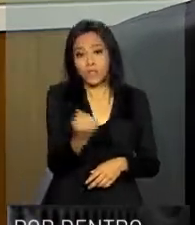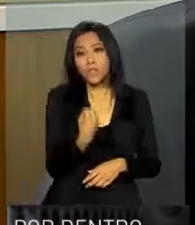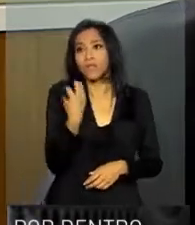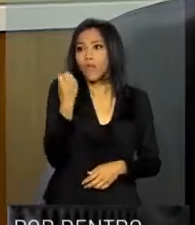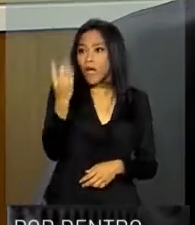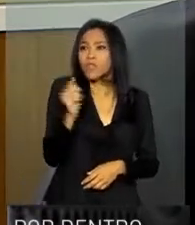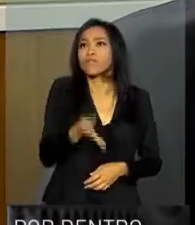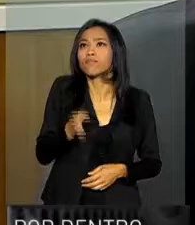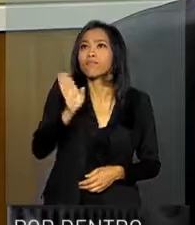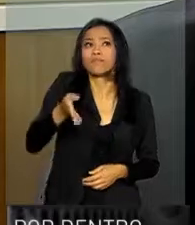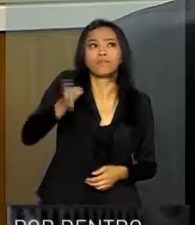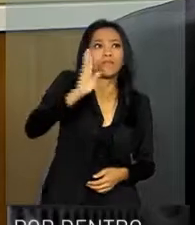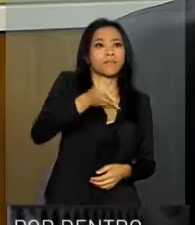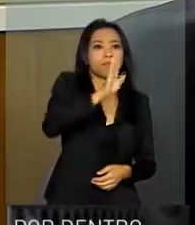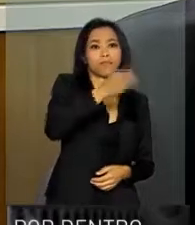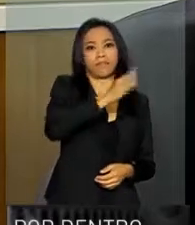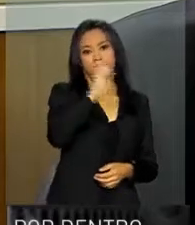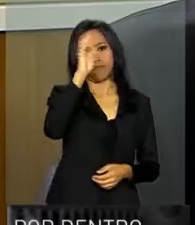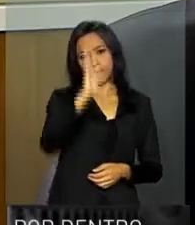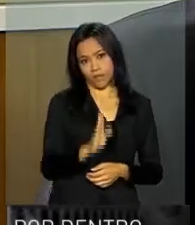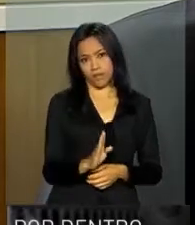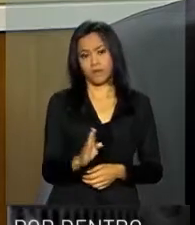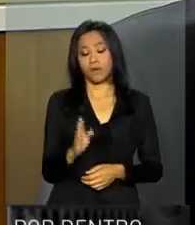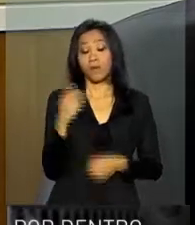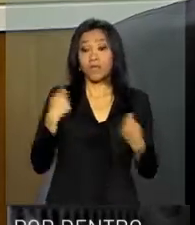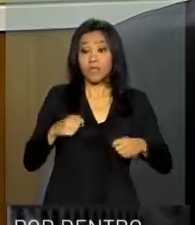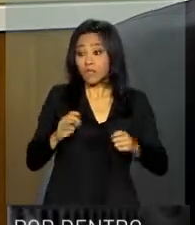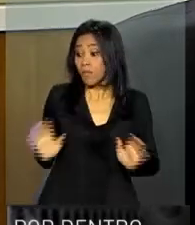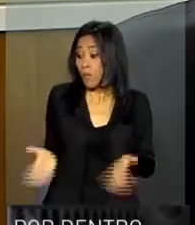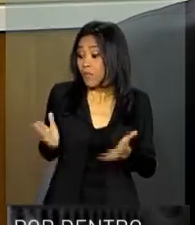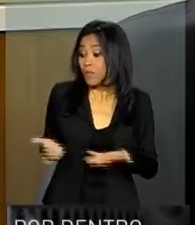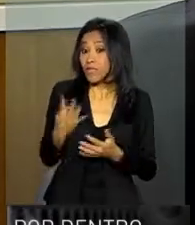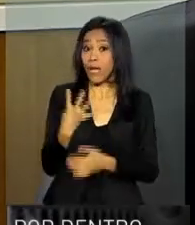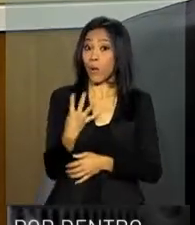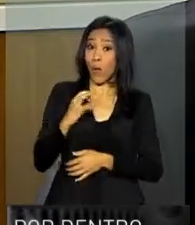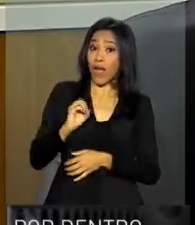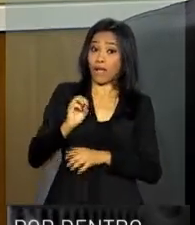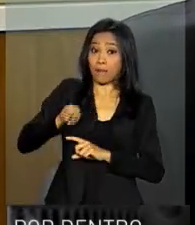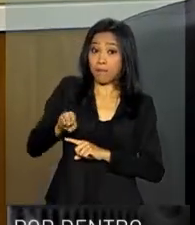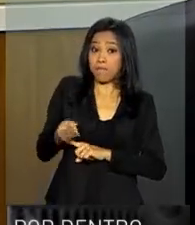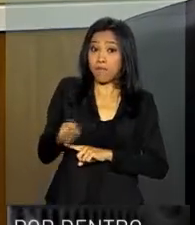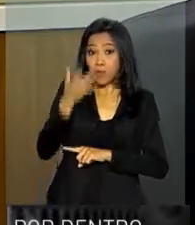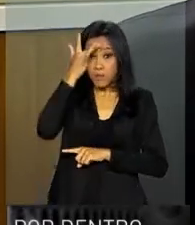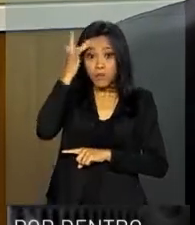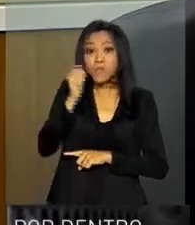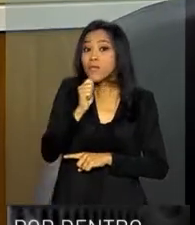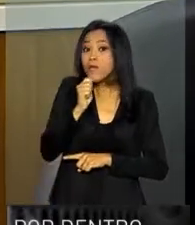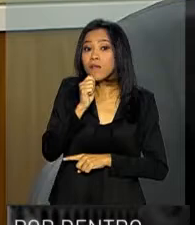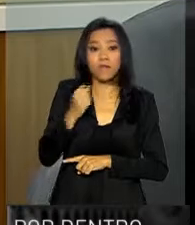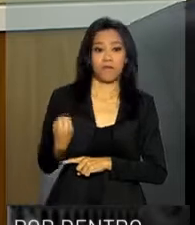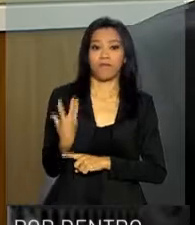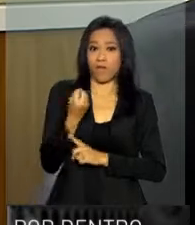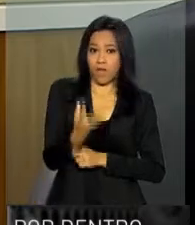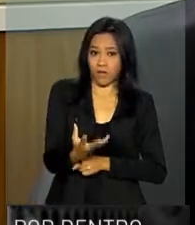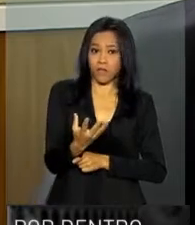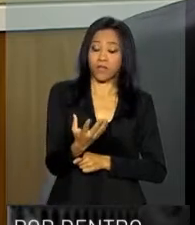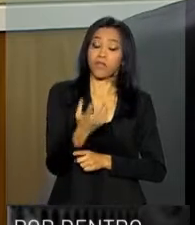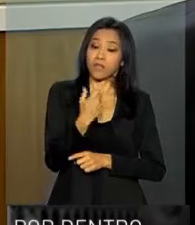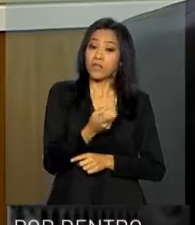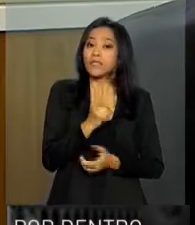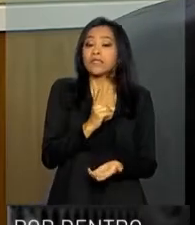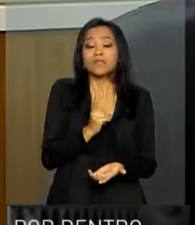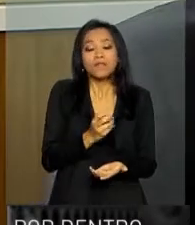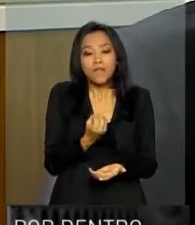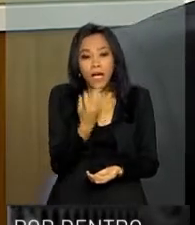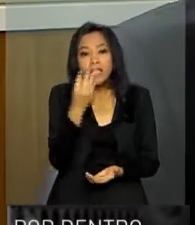brasil nós temos que mobilizar outros 40 milhões para viajar esse é o desafio que o brasileiro viaje internamente